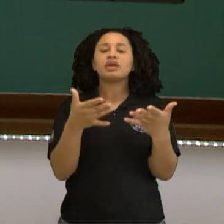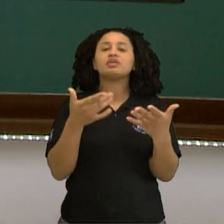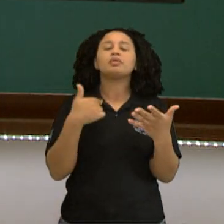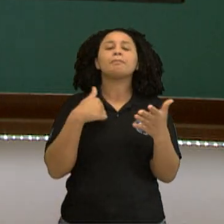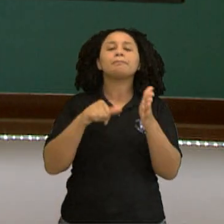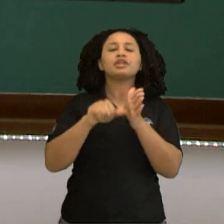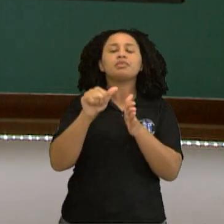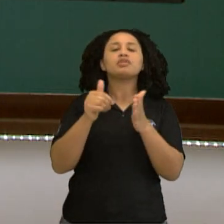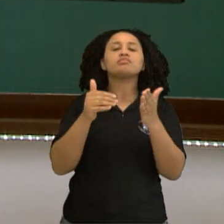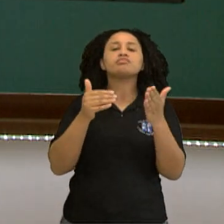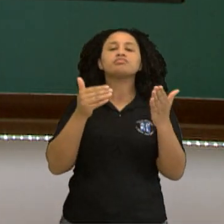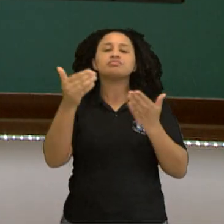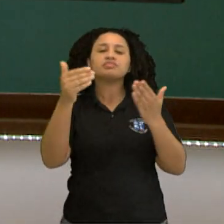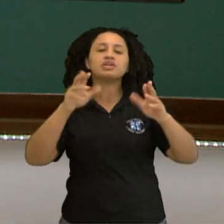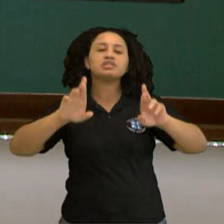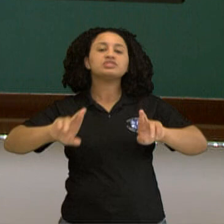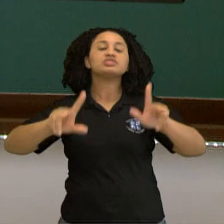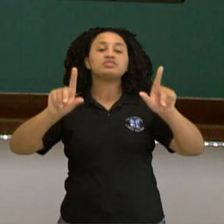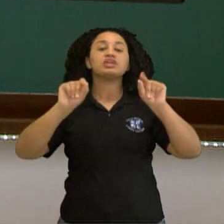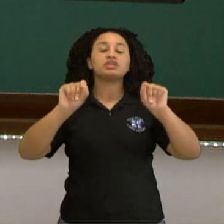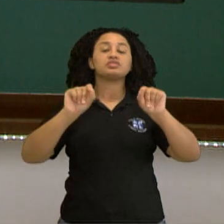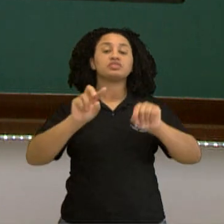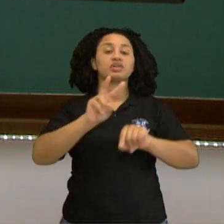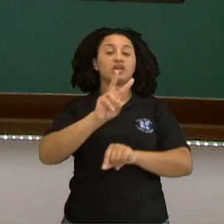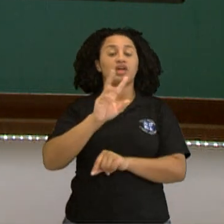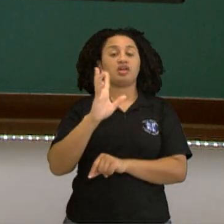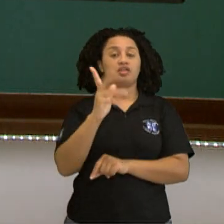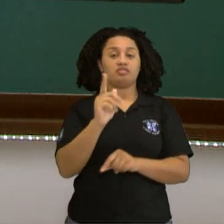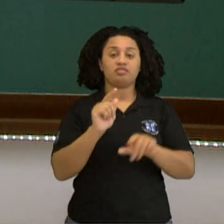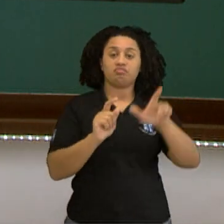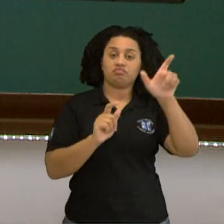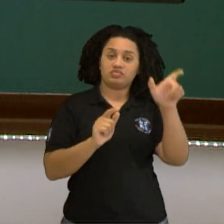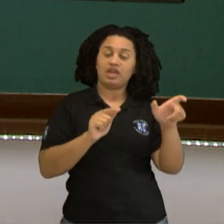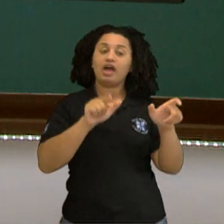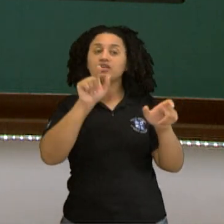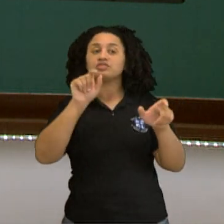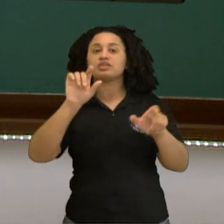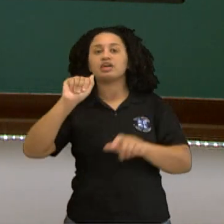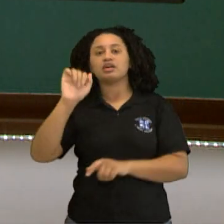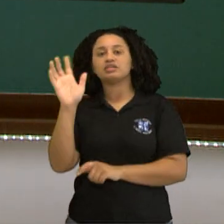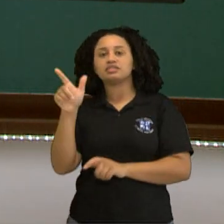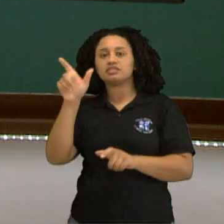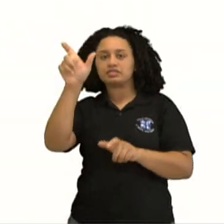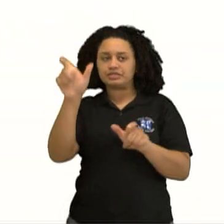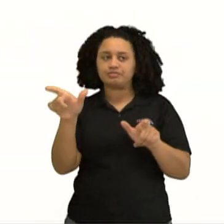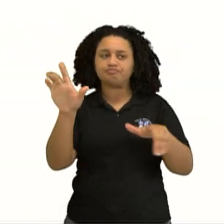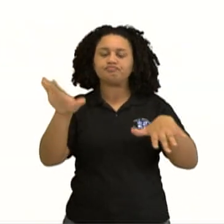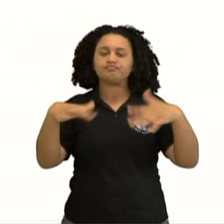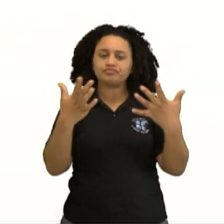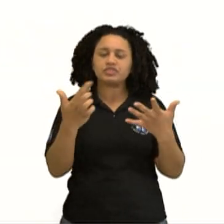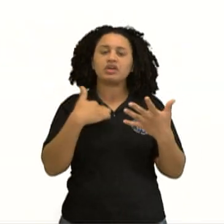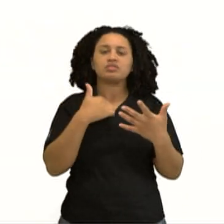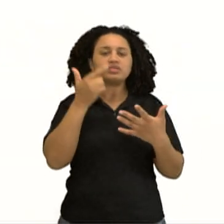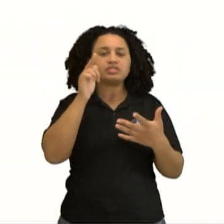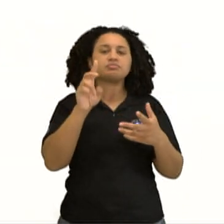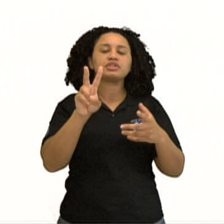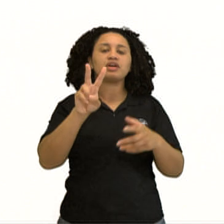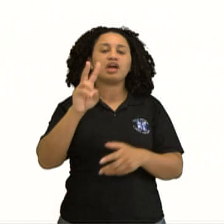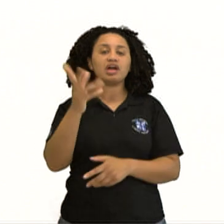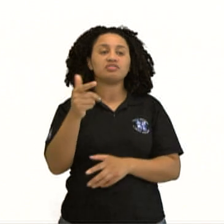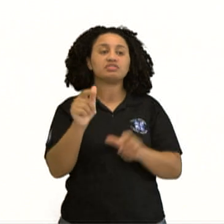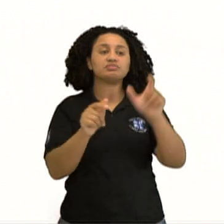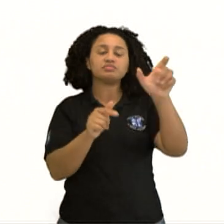de mais nada, vamos fazer uma diferenciação entre velocidade e aceleração. Velocidade, por definição,